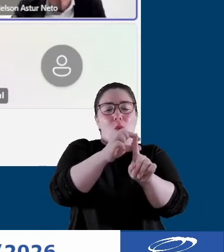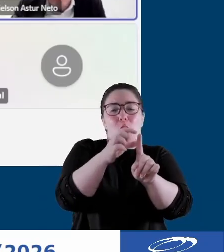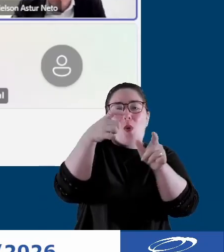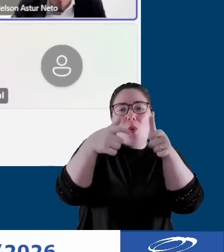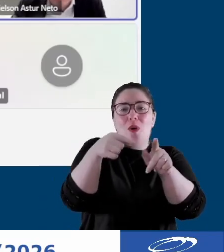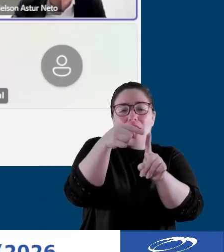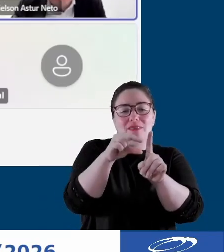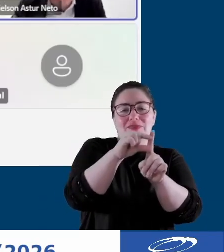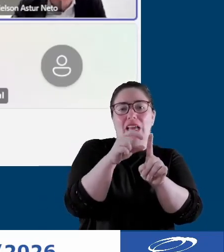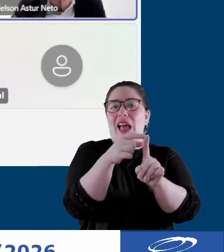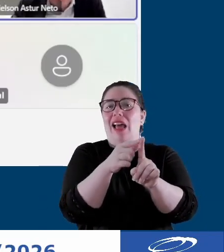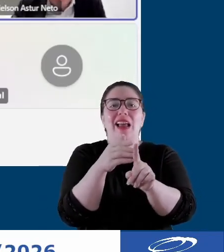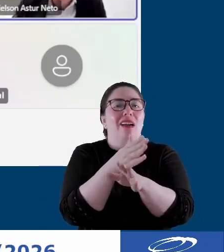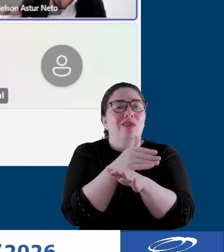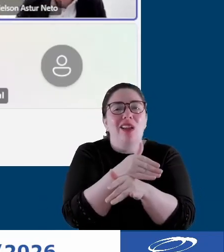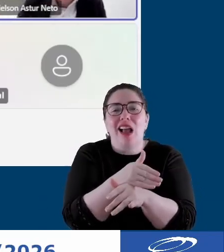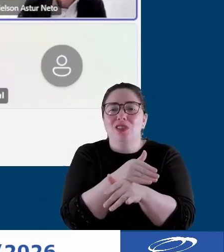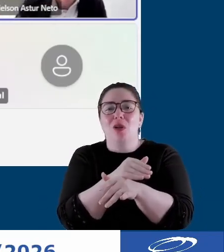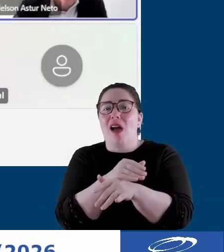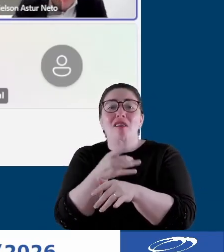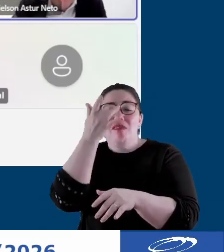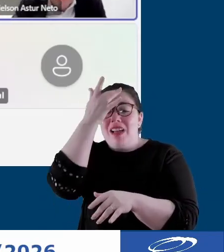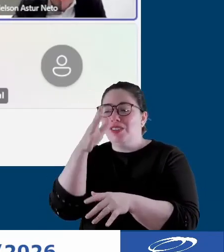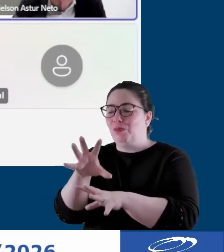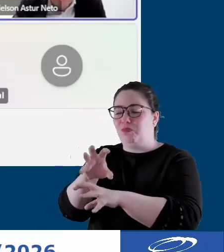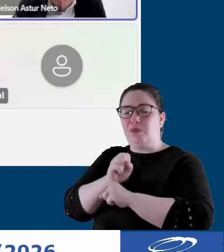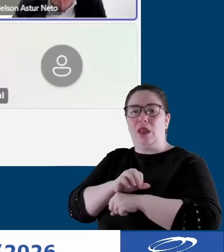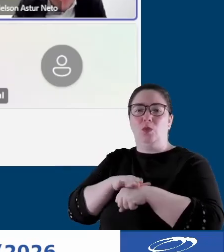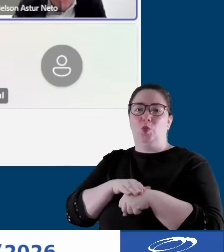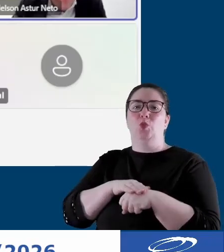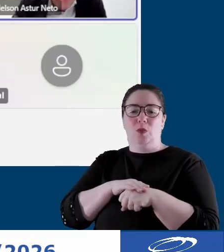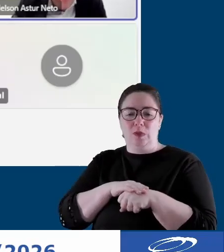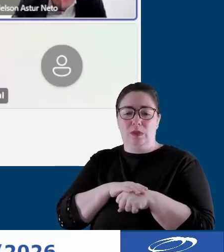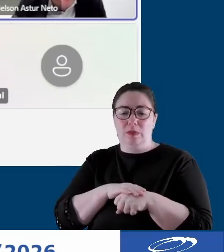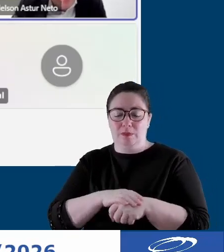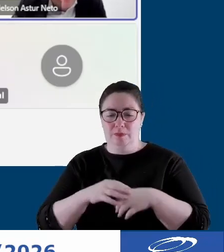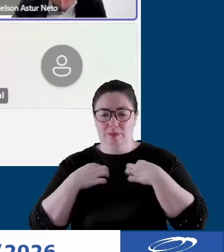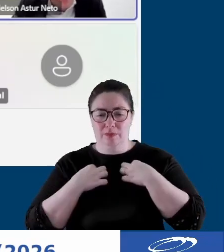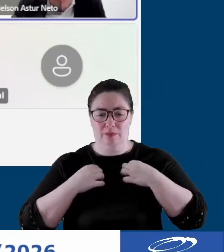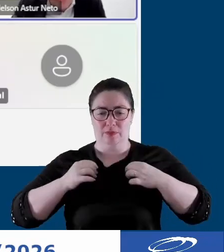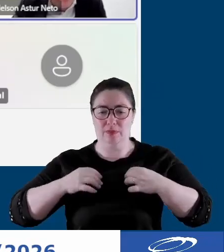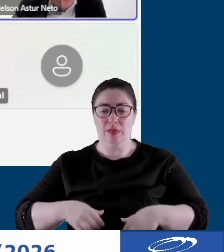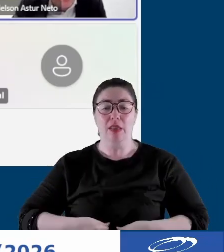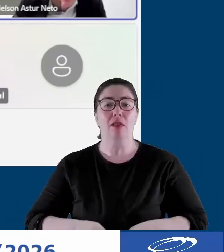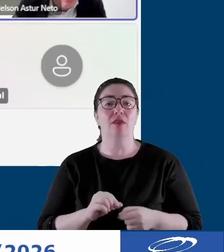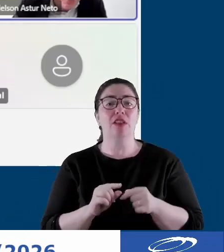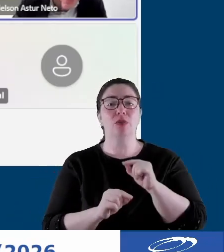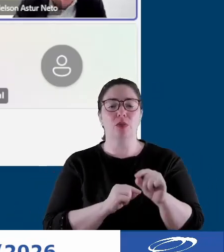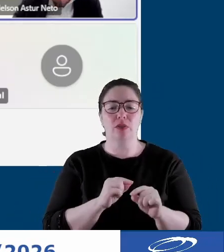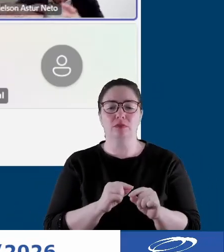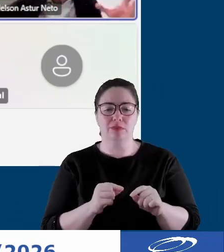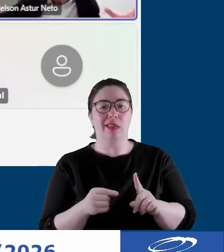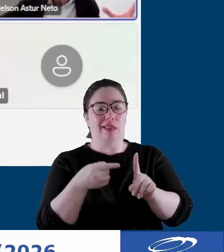vertebral, que vai levar a esse colapso. O que a gente faz? Retira implante, muda